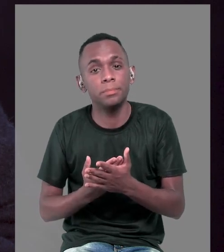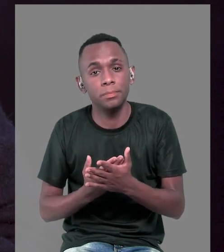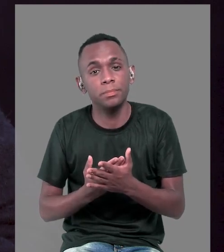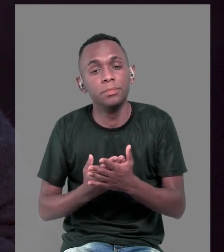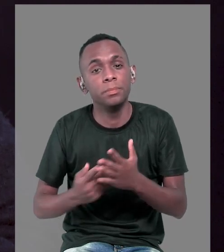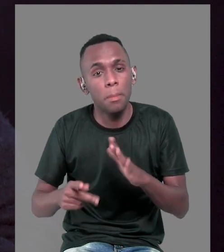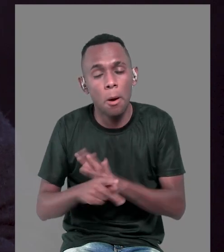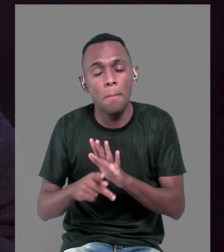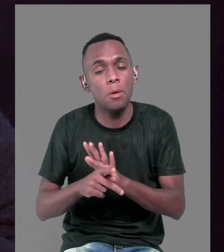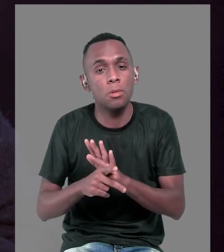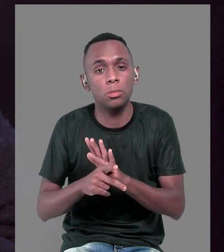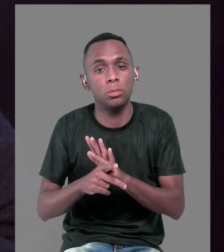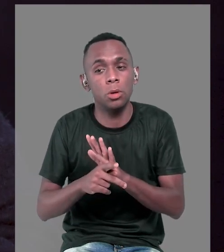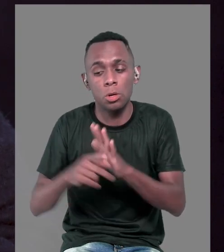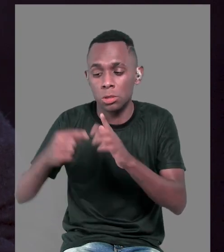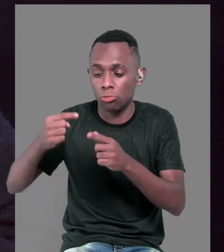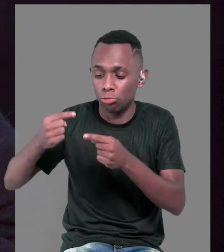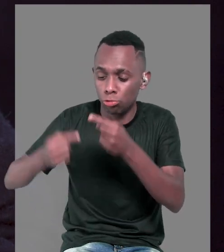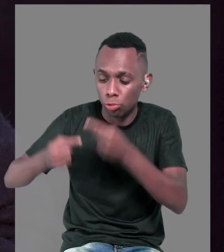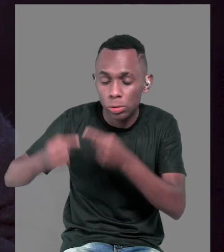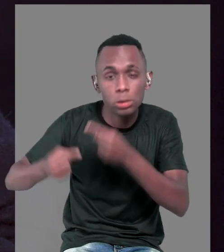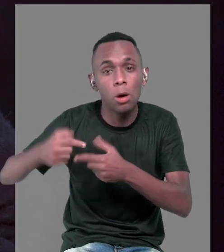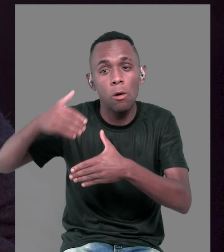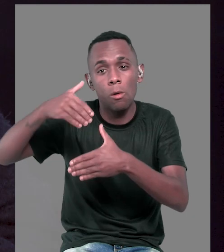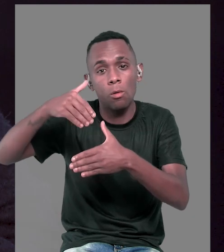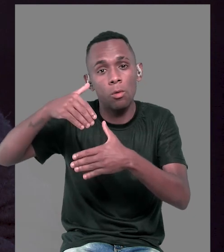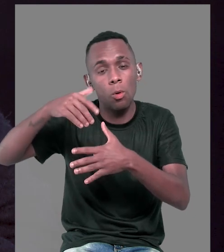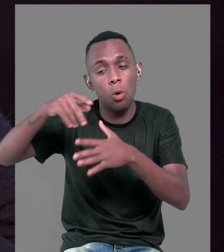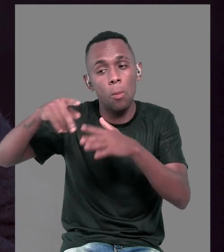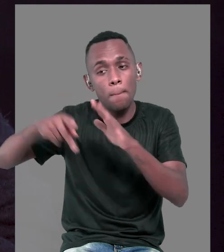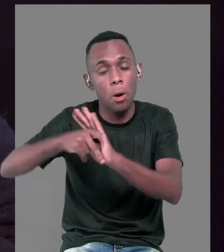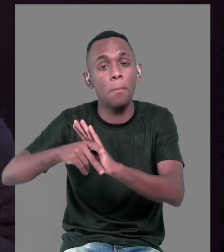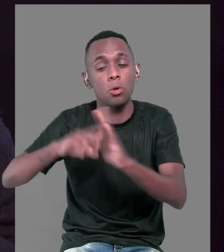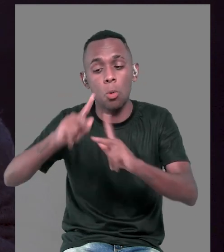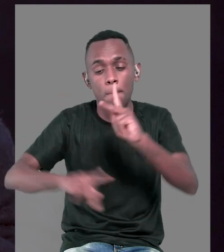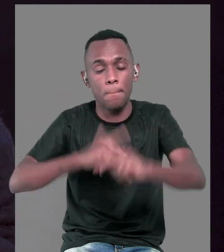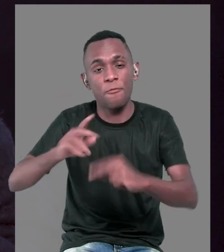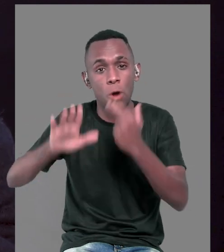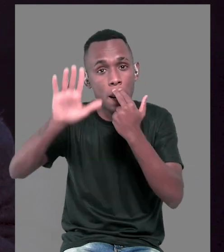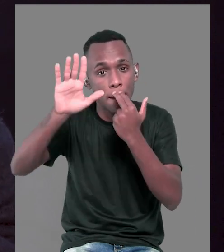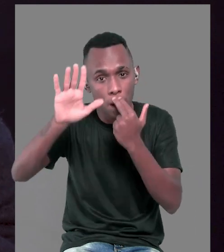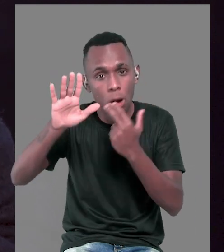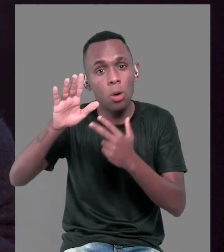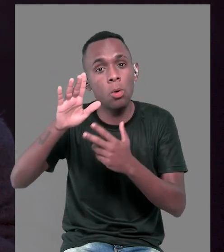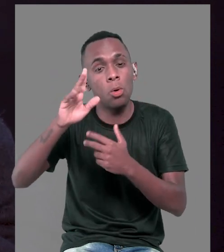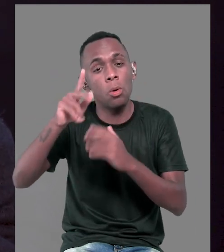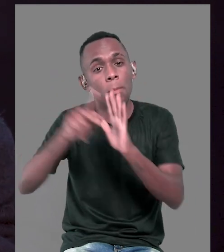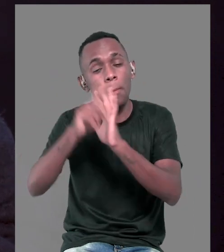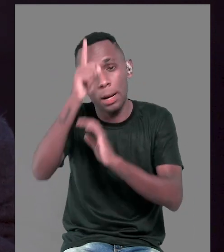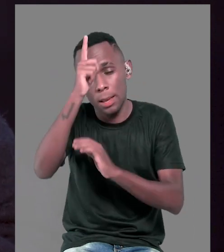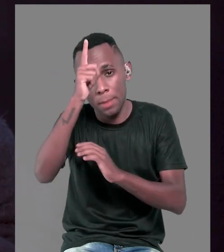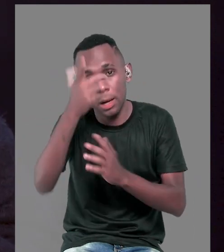de eleição do povo alemão, que ele julgava à altura do povo grego e que a história teria